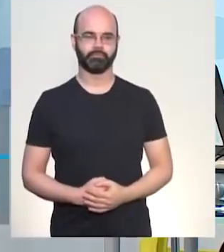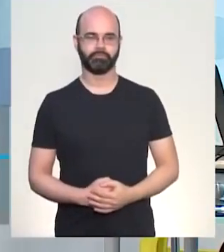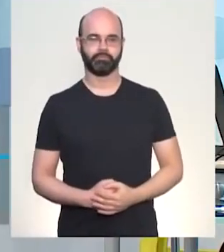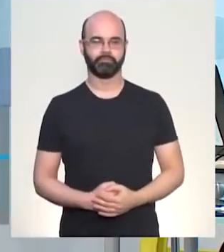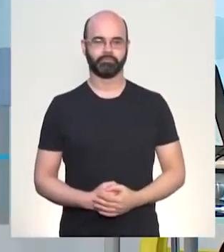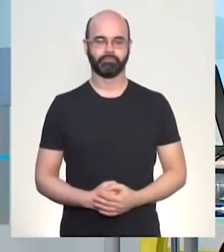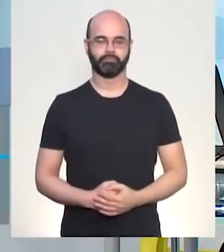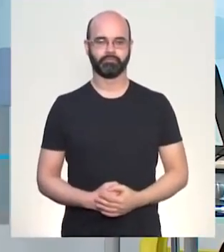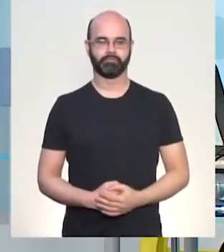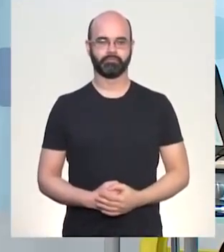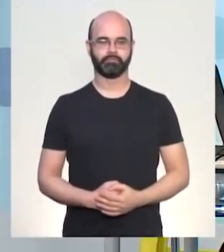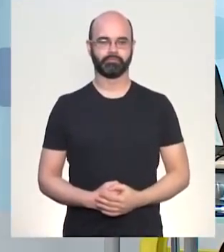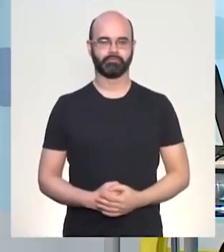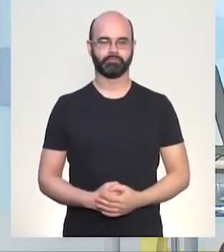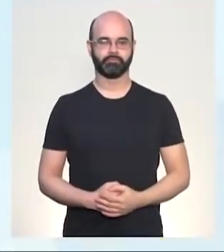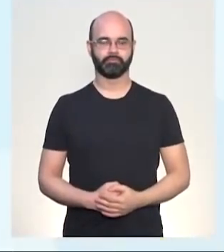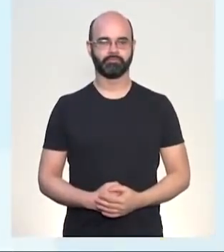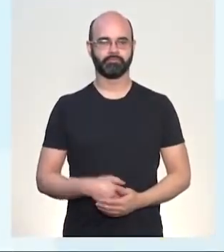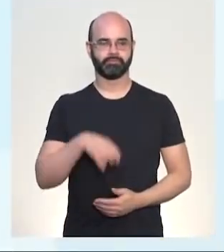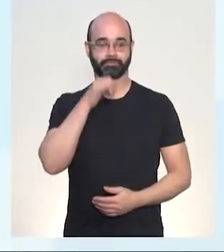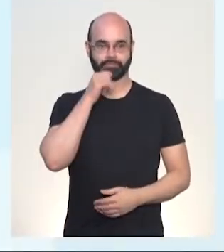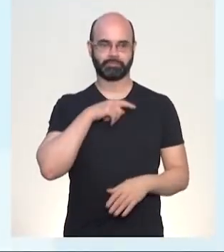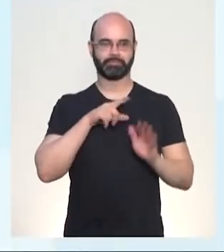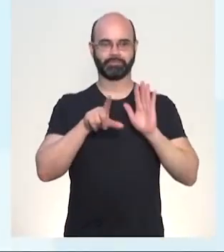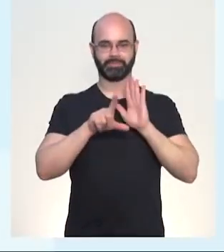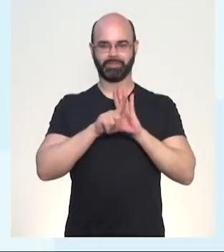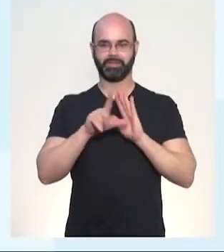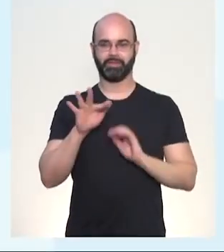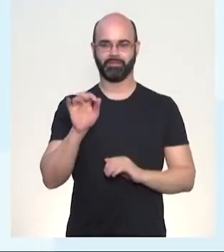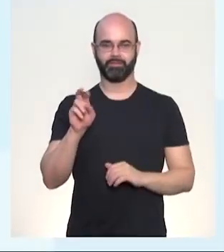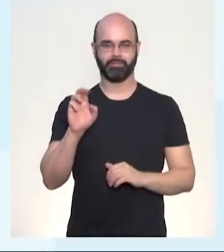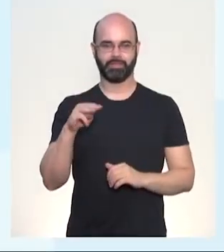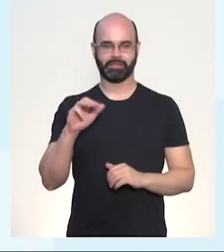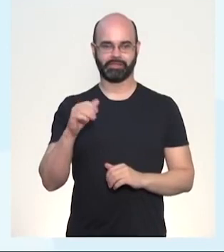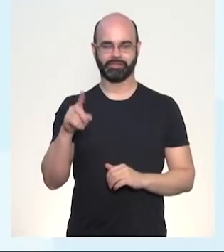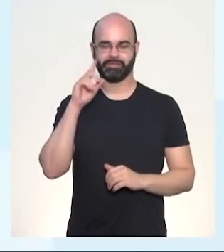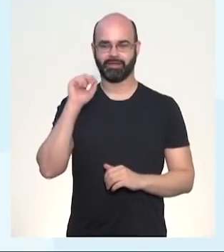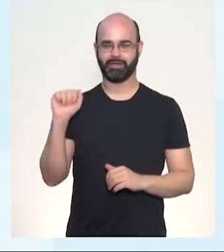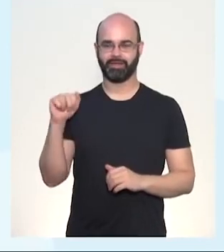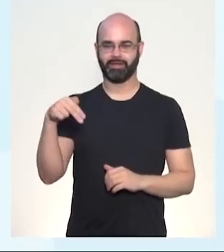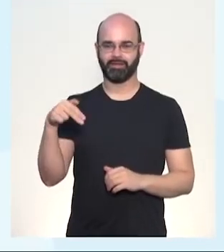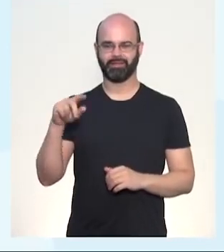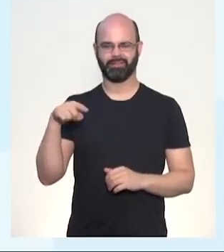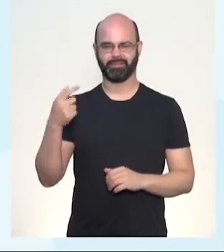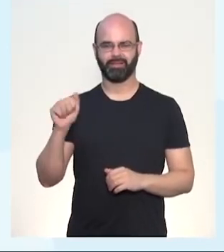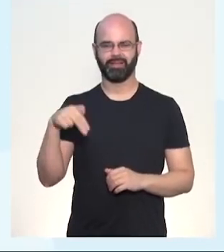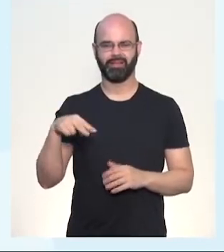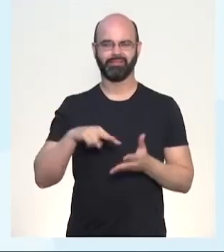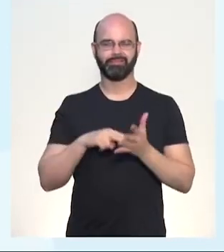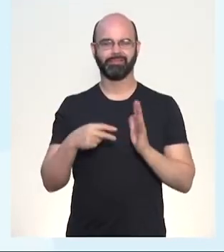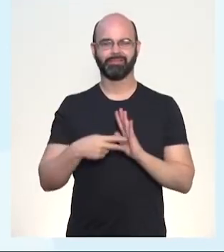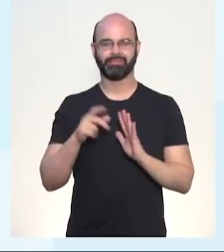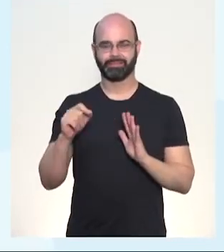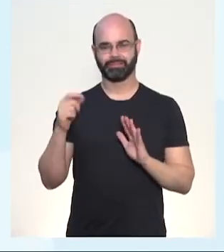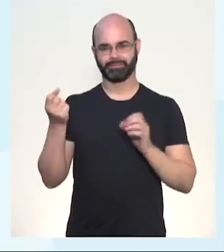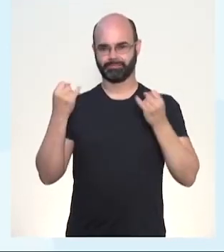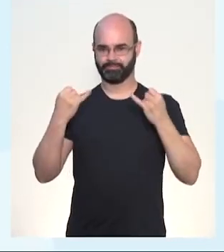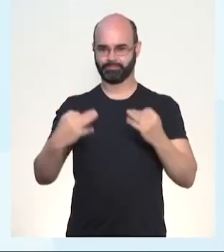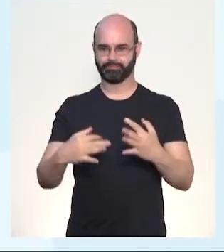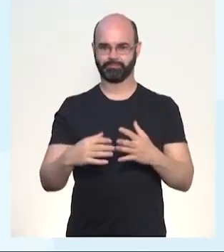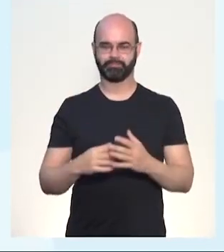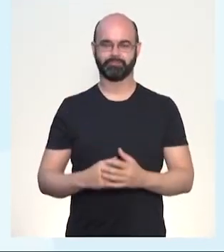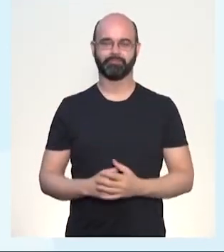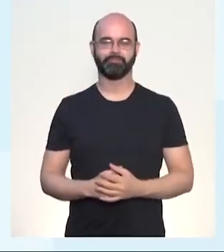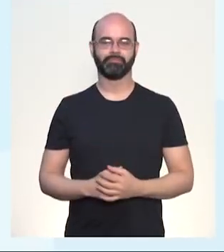subir aqui, ó. De fato, a lei de formação é o AN, depois a gente vai explicar direitinho o que é esse AN e o que é esse N. Tá? E